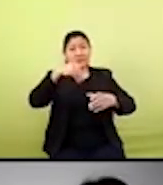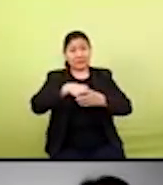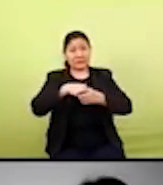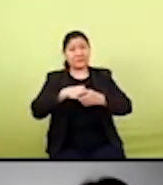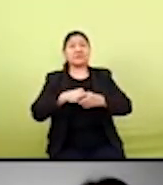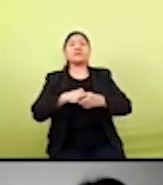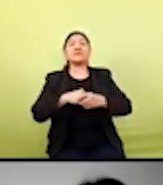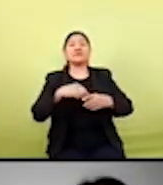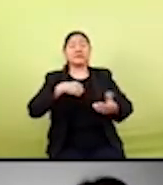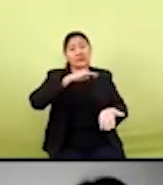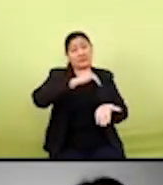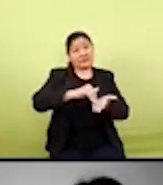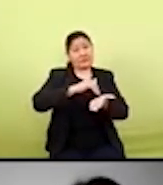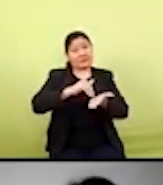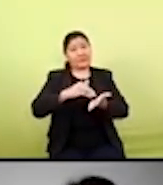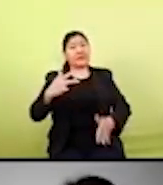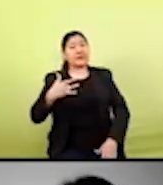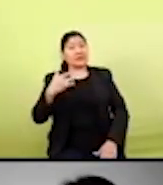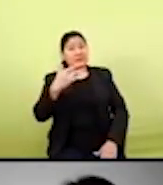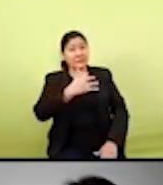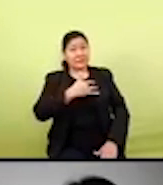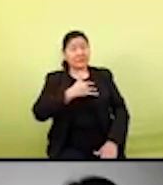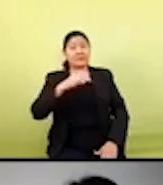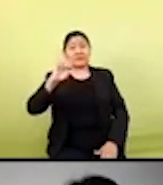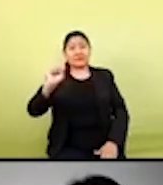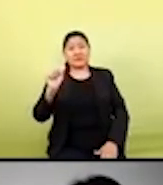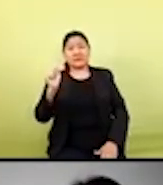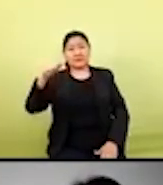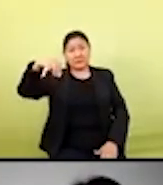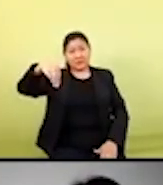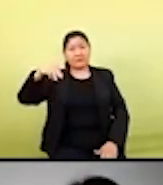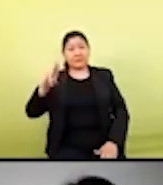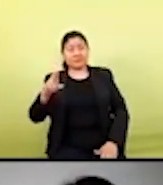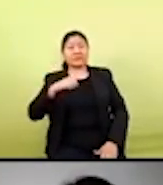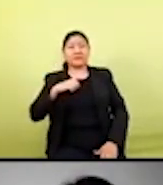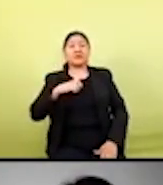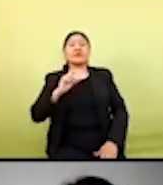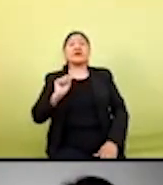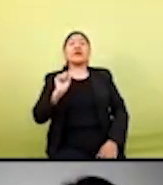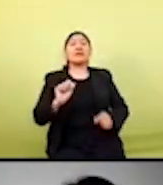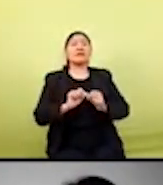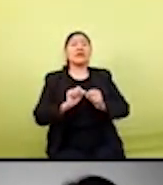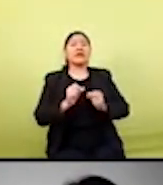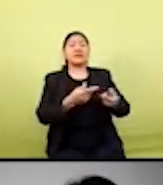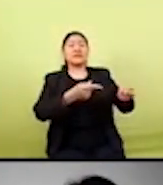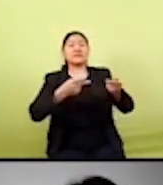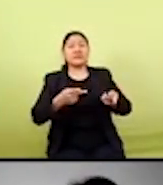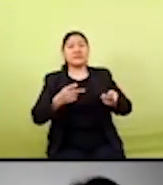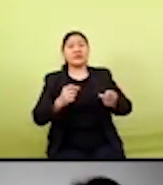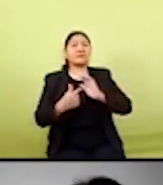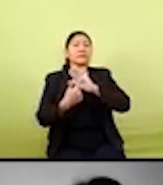nós temos, e agradecendo desde já essa parceria, né, com a Subsecretaria de Políticas para a Mulher,